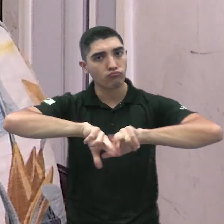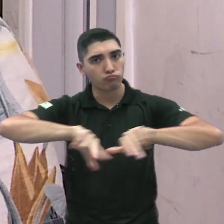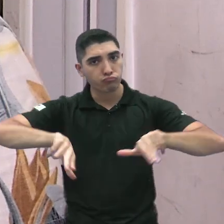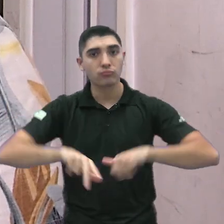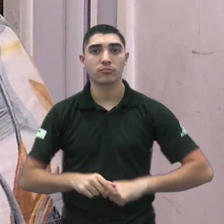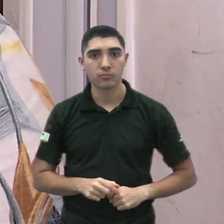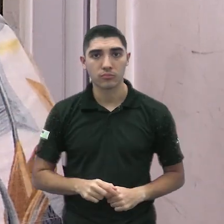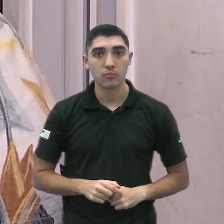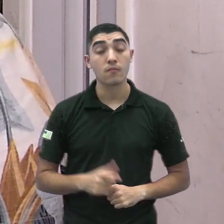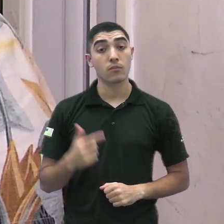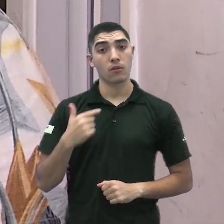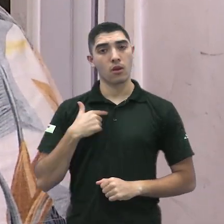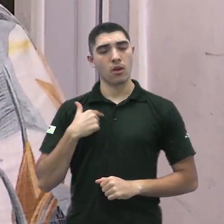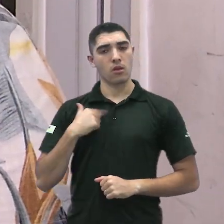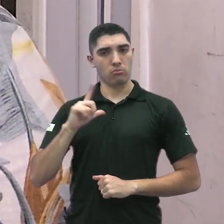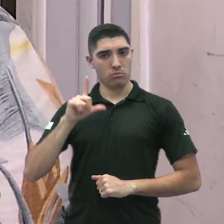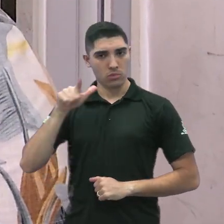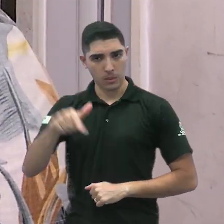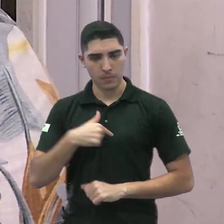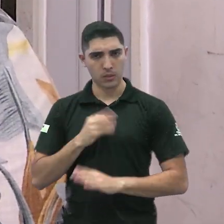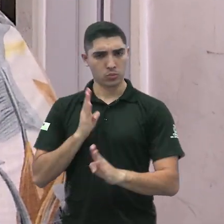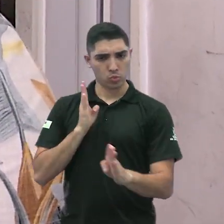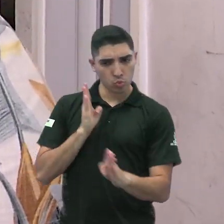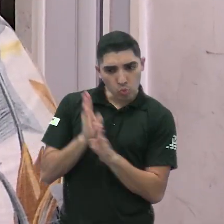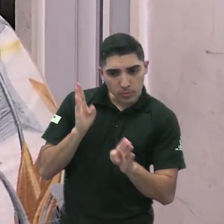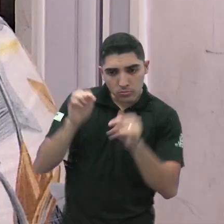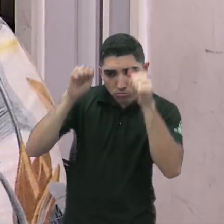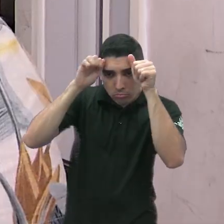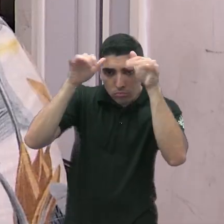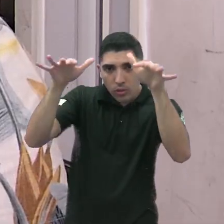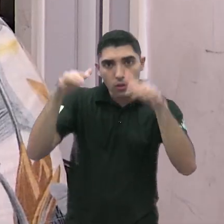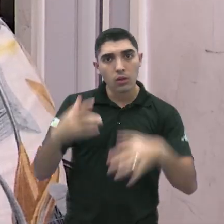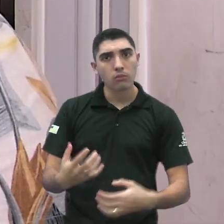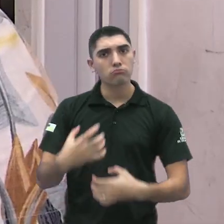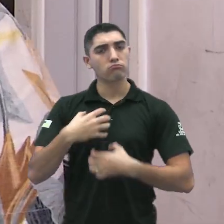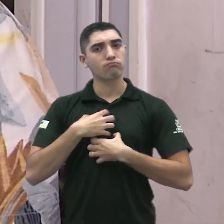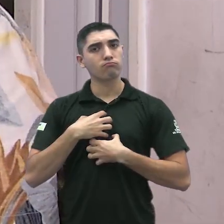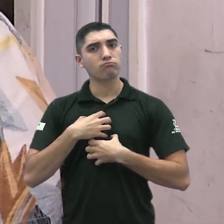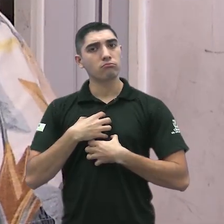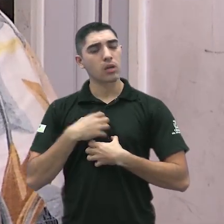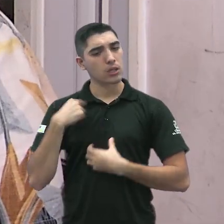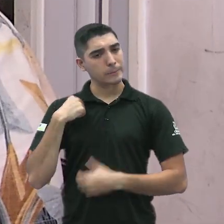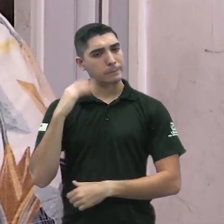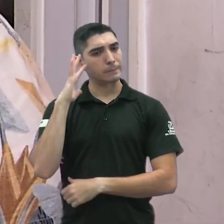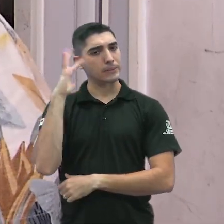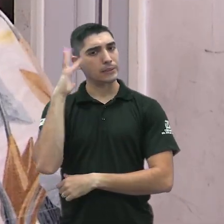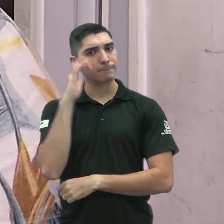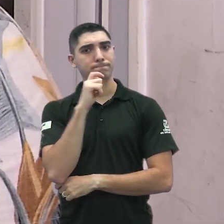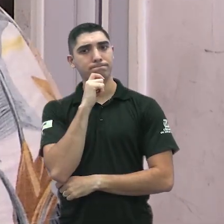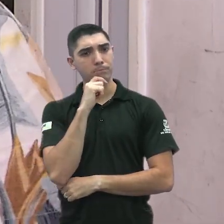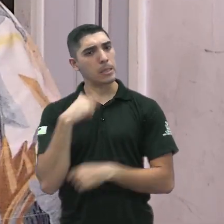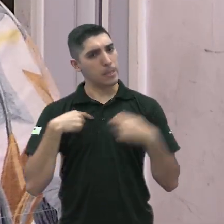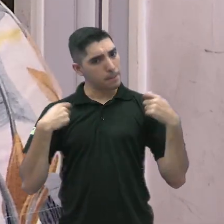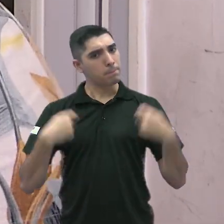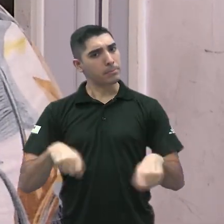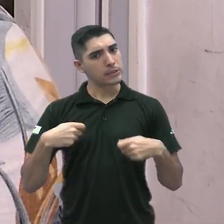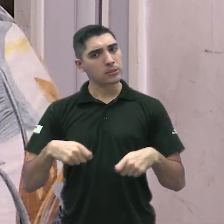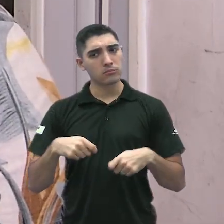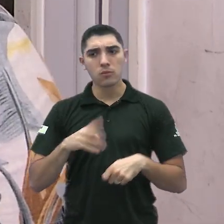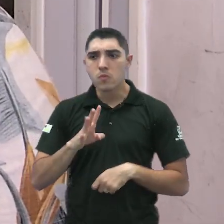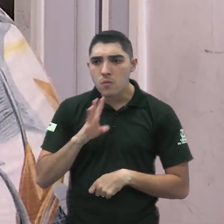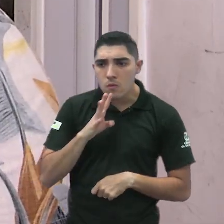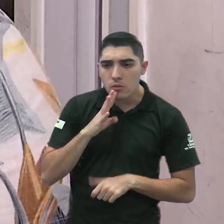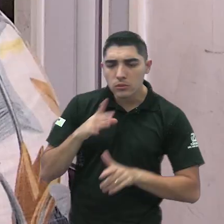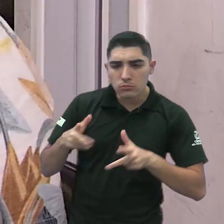Eu vi que eu tinha um autismo, eu fiquei com uma certa questão de que eu precisava buscar isso a fundo realmente